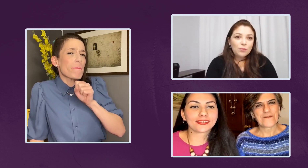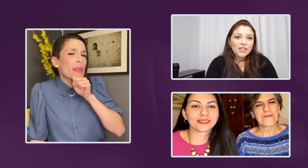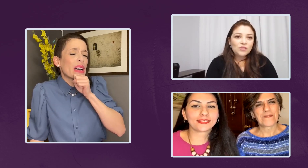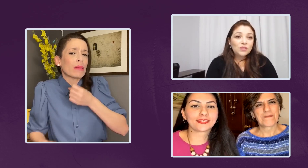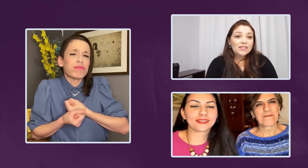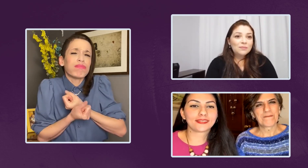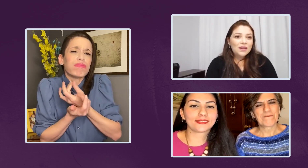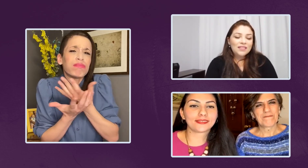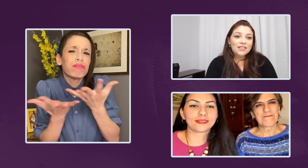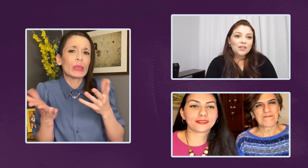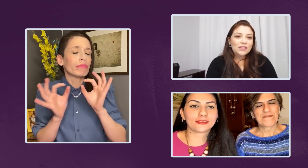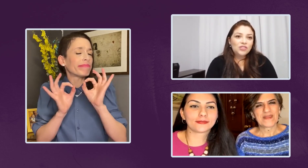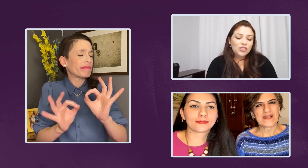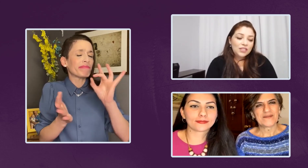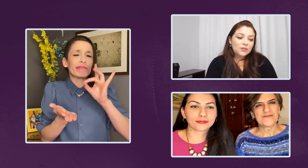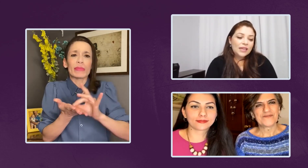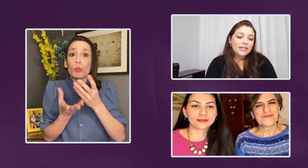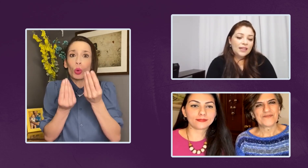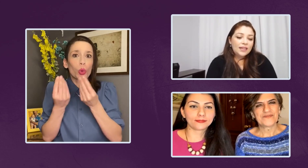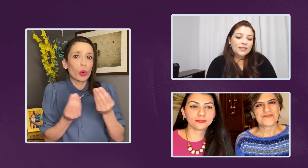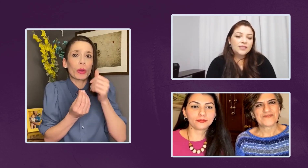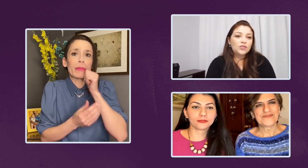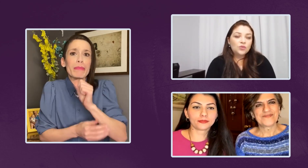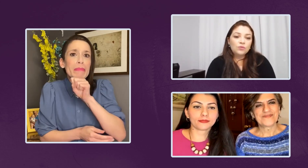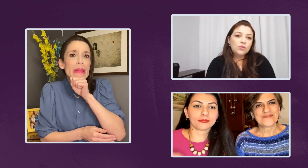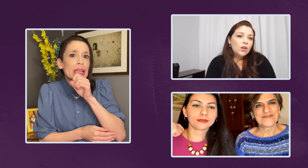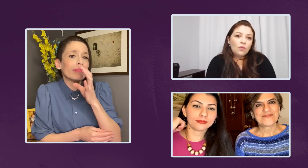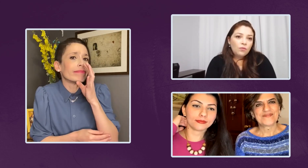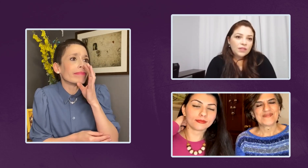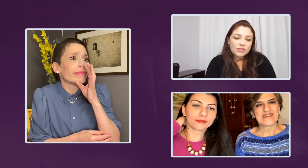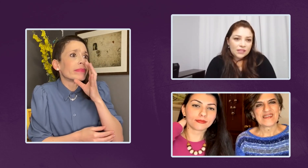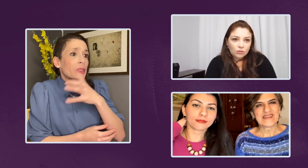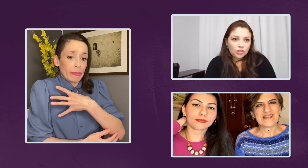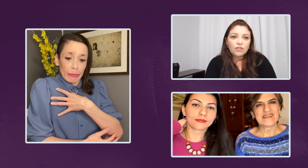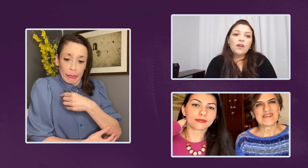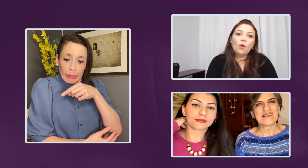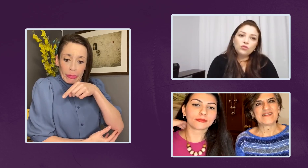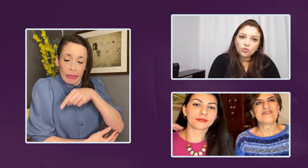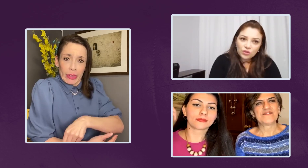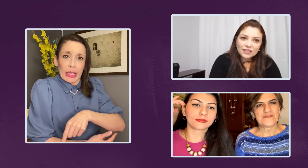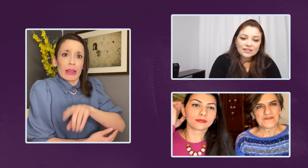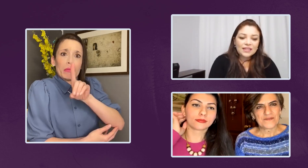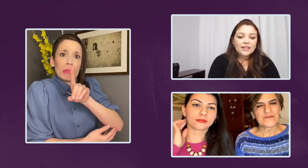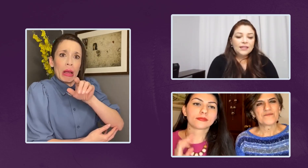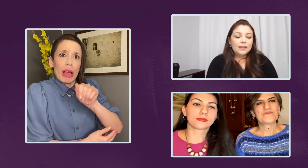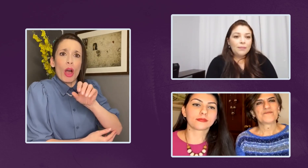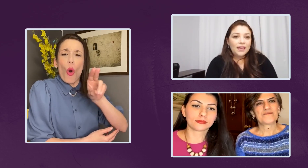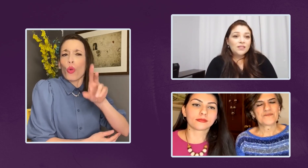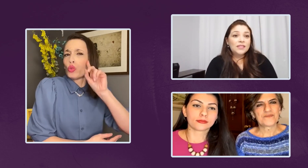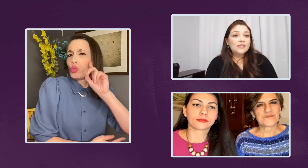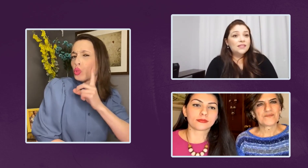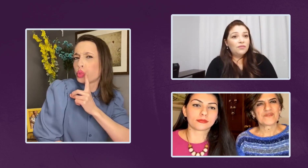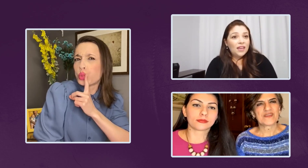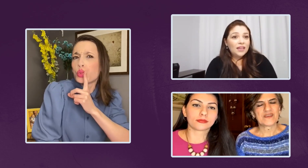certeza que muitas outras mães que estão assistindo, né, que têm crianças com deficiência auditiva ou surdas, né?